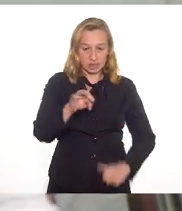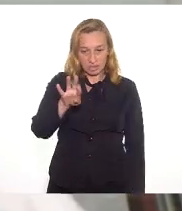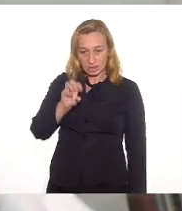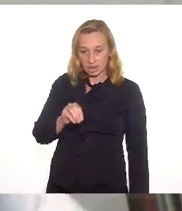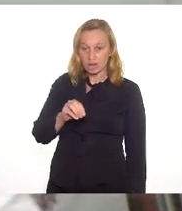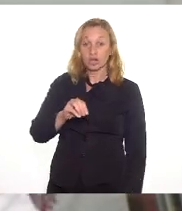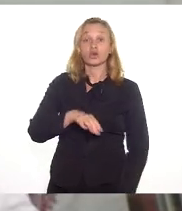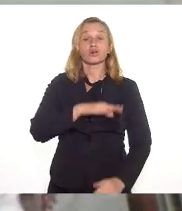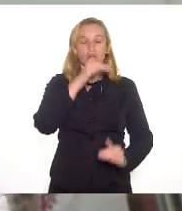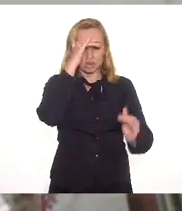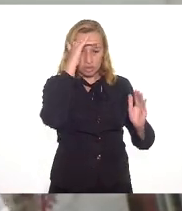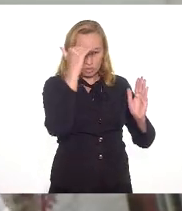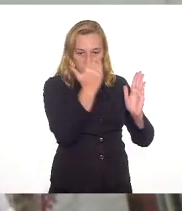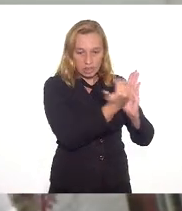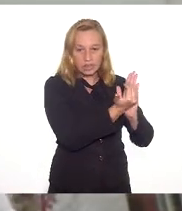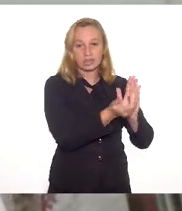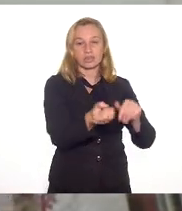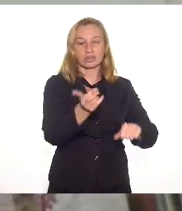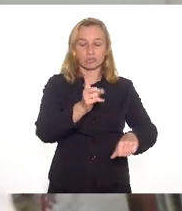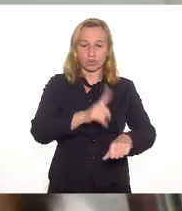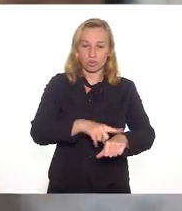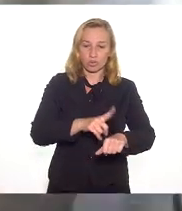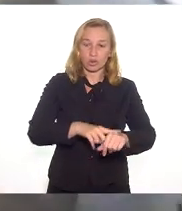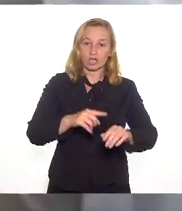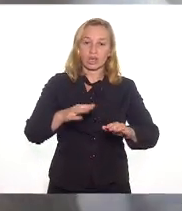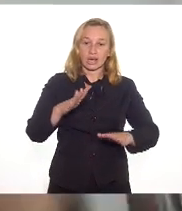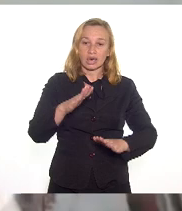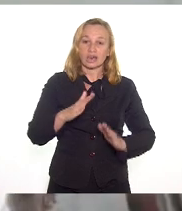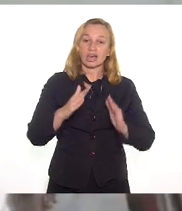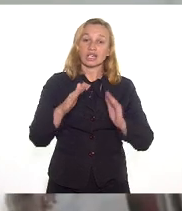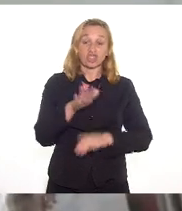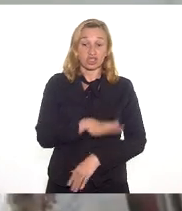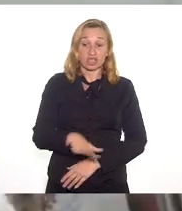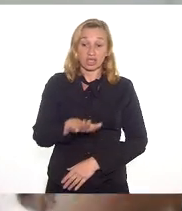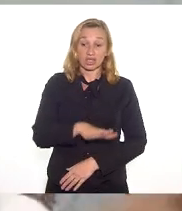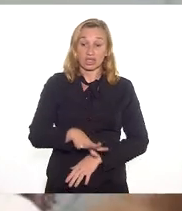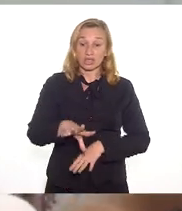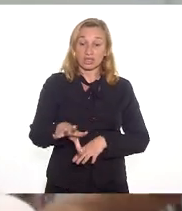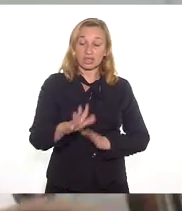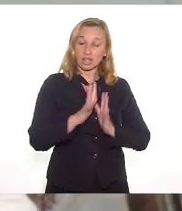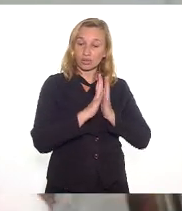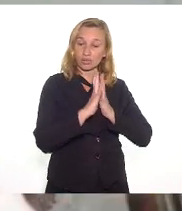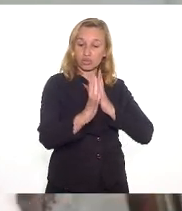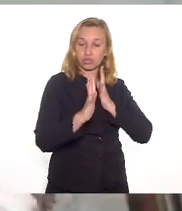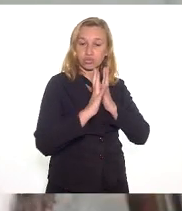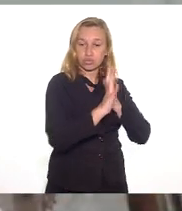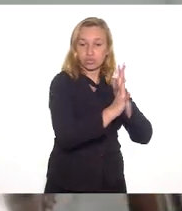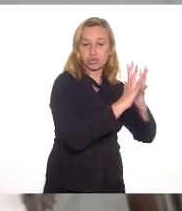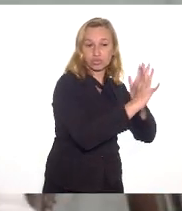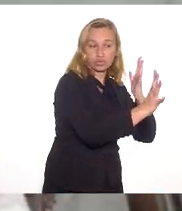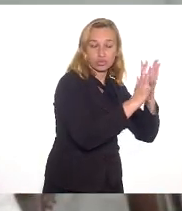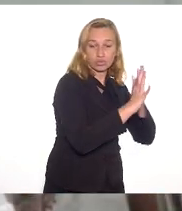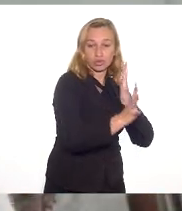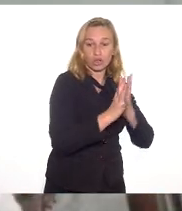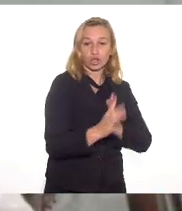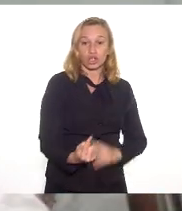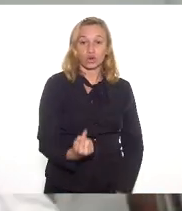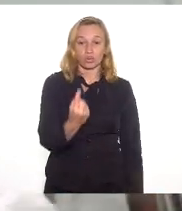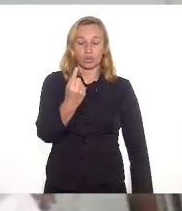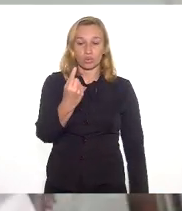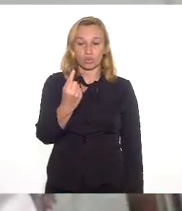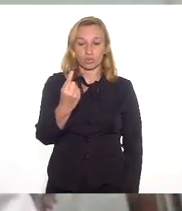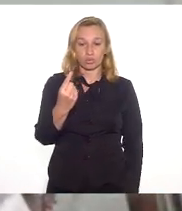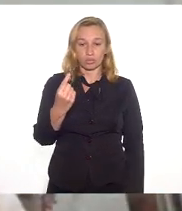foram respeitados naquele momento, as crianças estavam formadas e um militar que ali estava deu